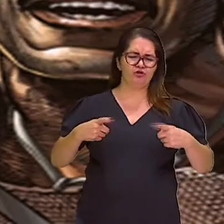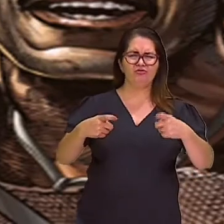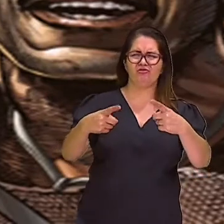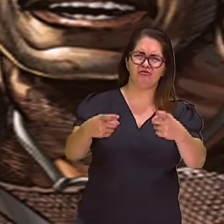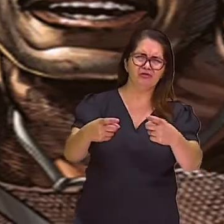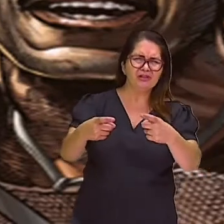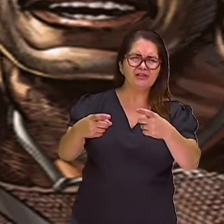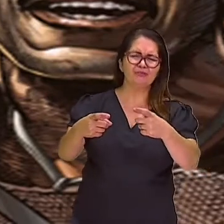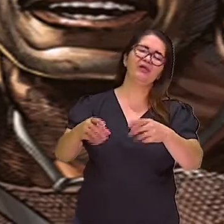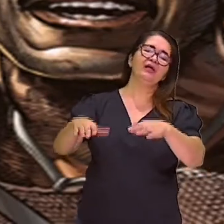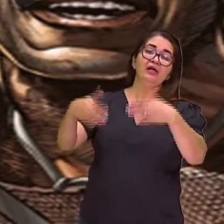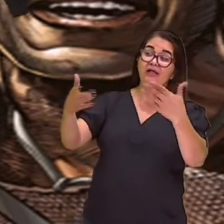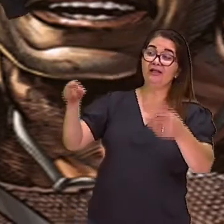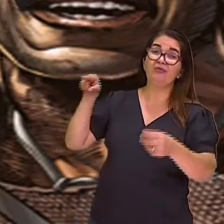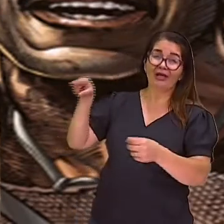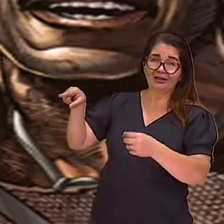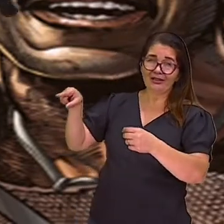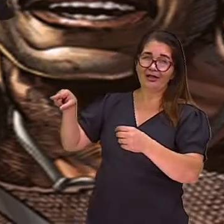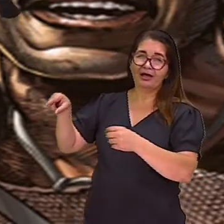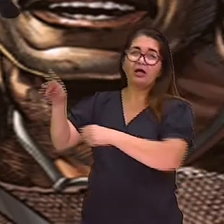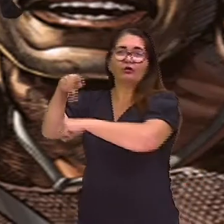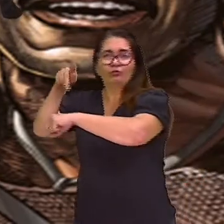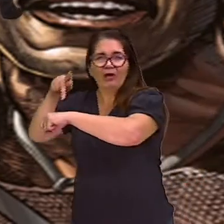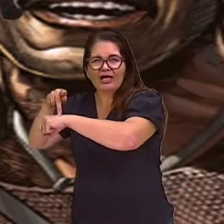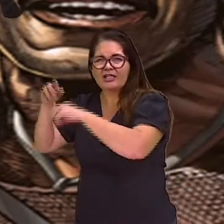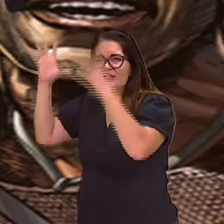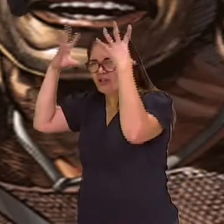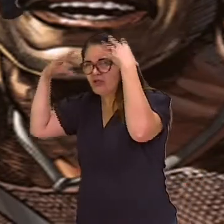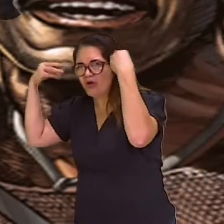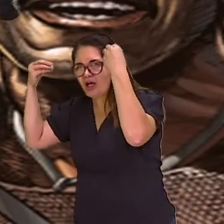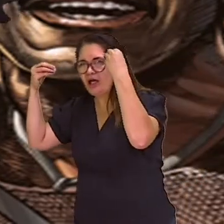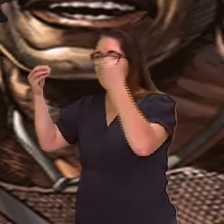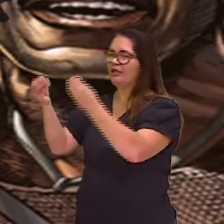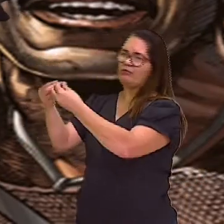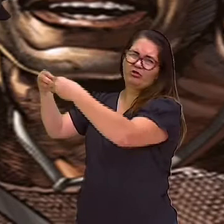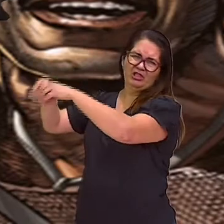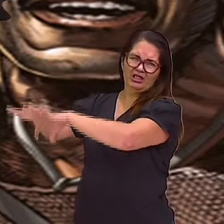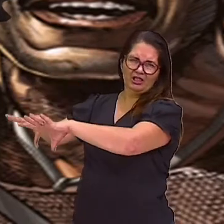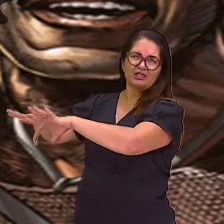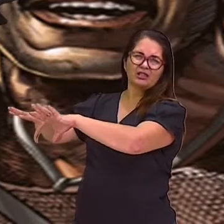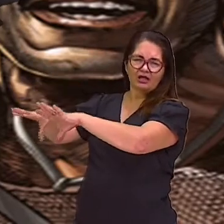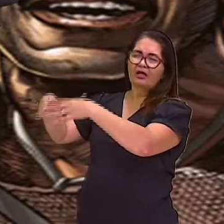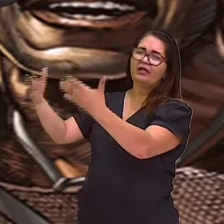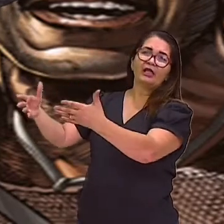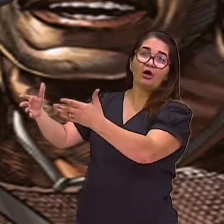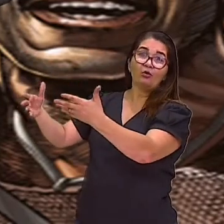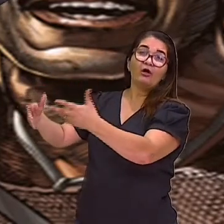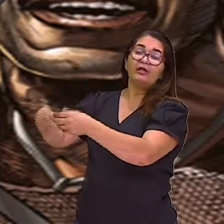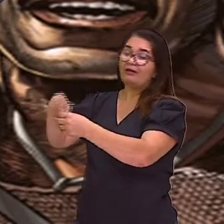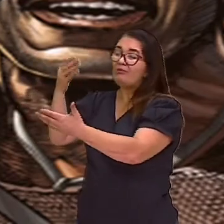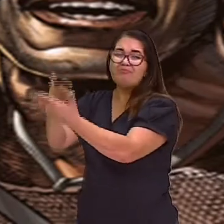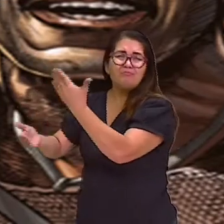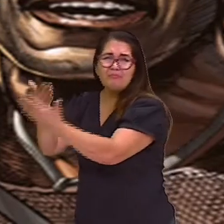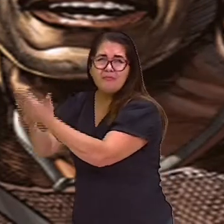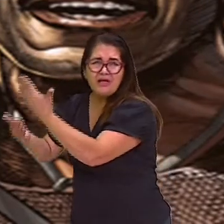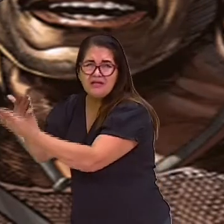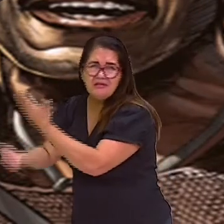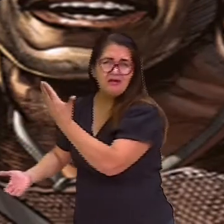holandeses, que já eram escassos, diminuíram mais ainda a partir de 1652,